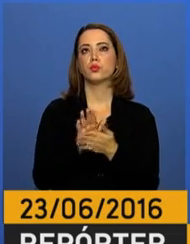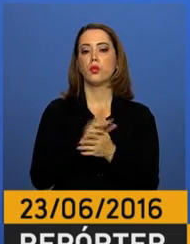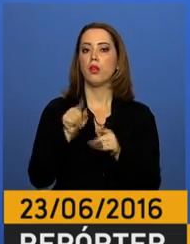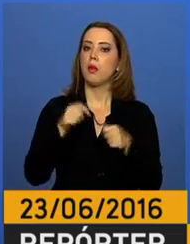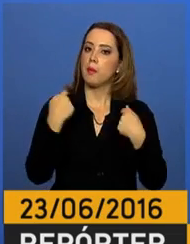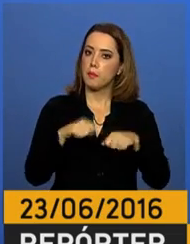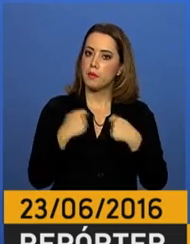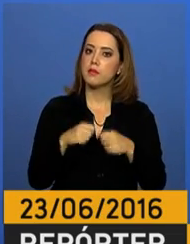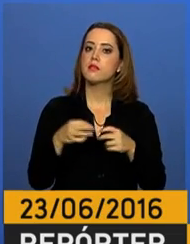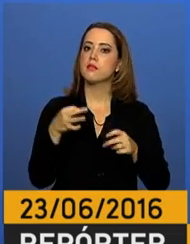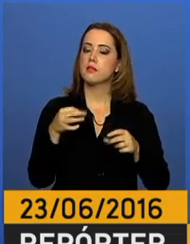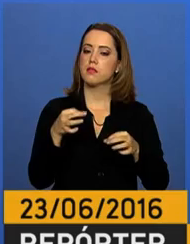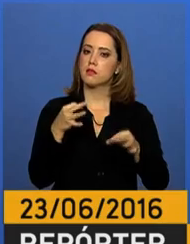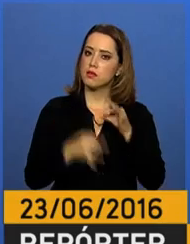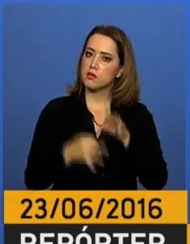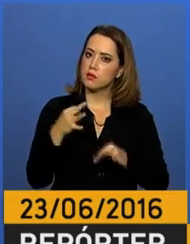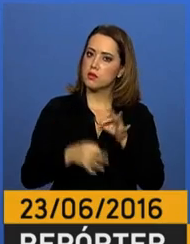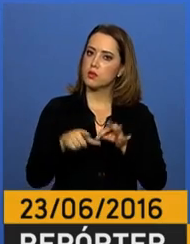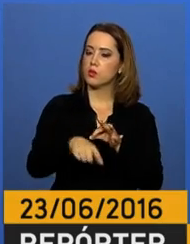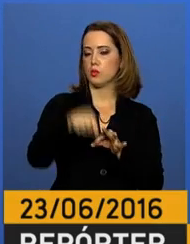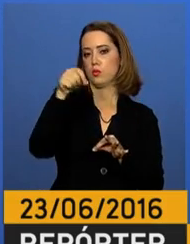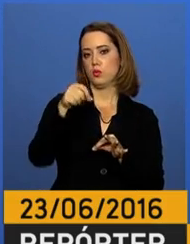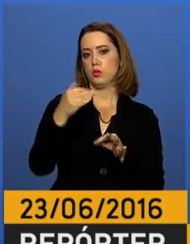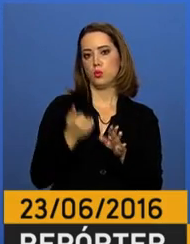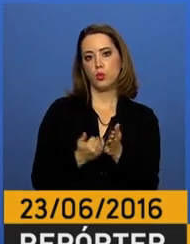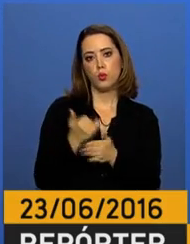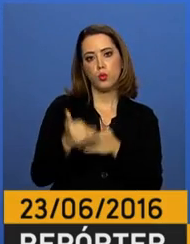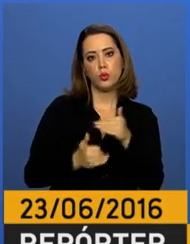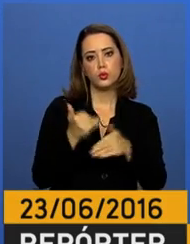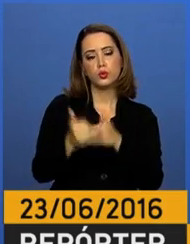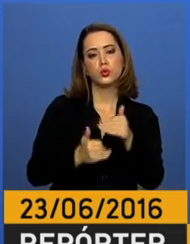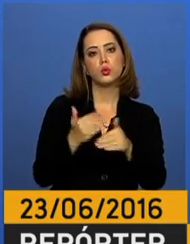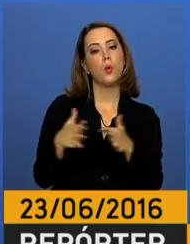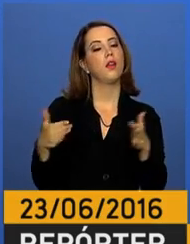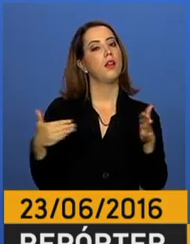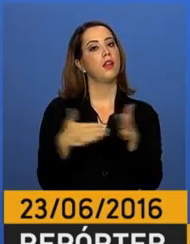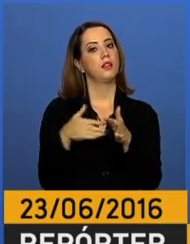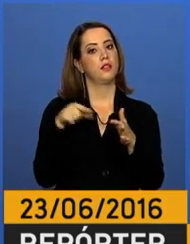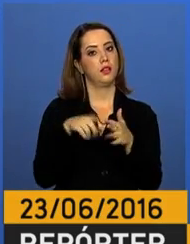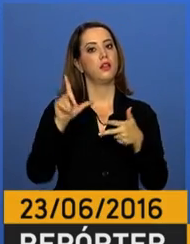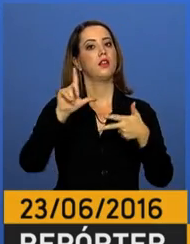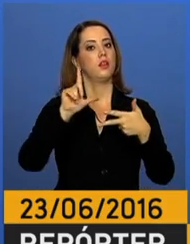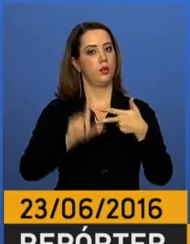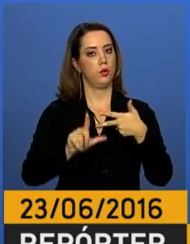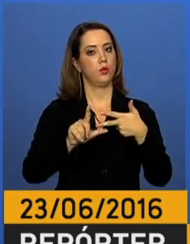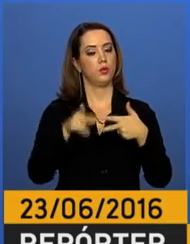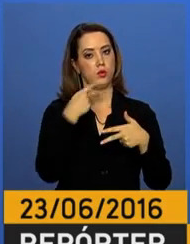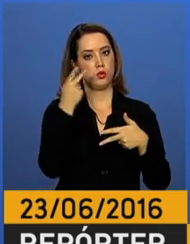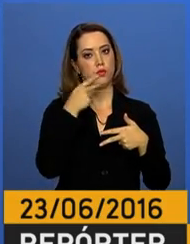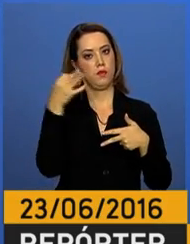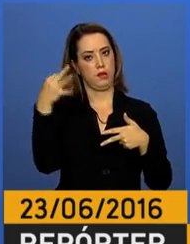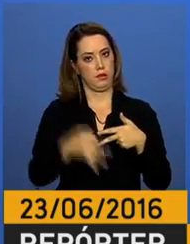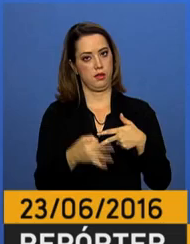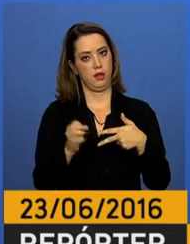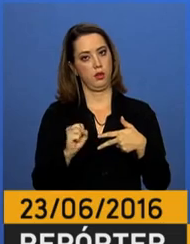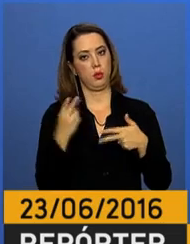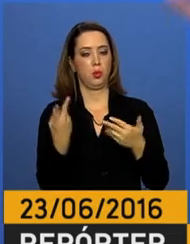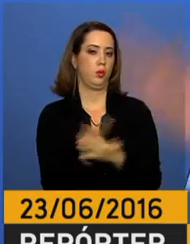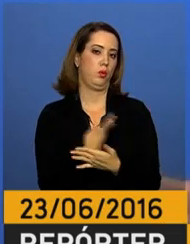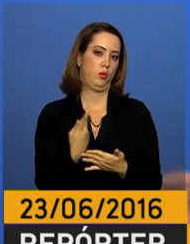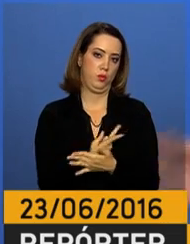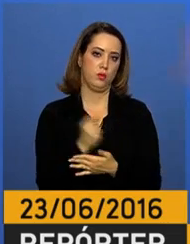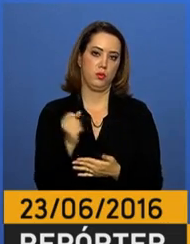judicial continua a vigorar até que o legislativo venha a manifestar-se ou seja manifestando-se o